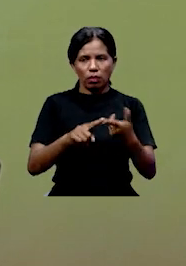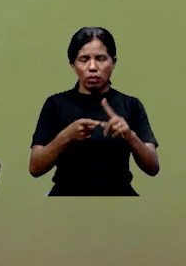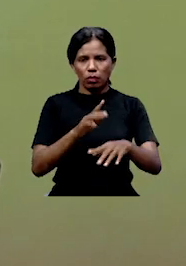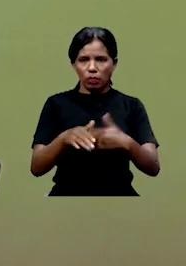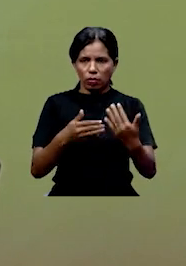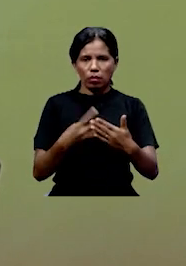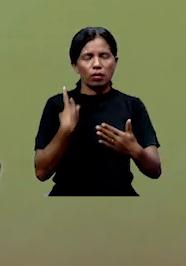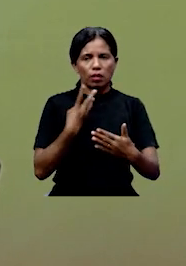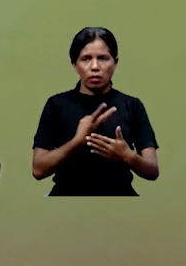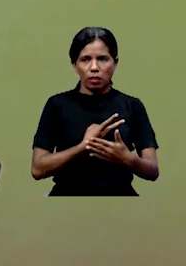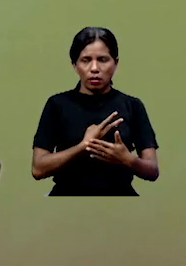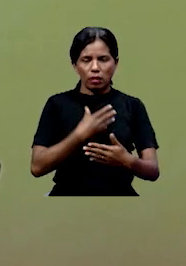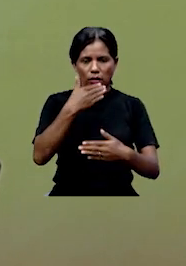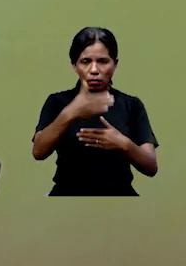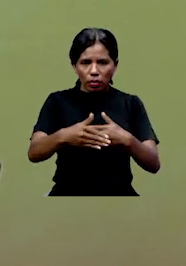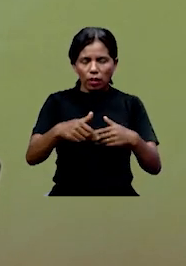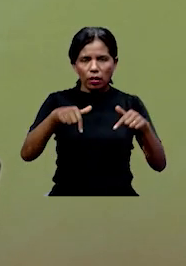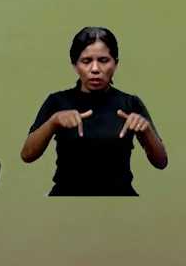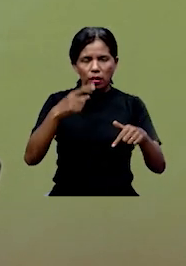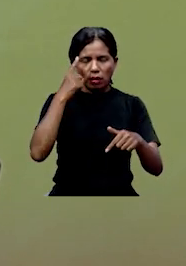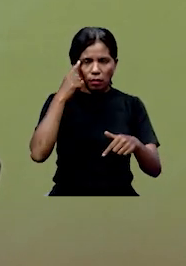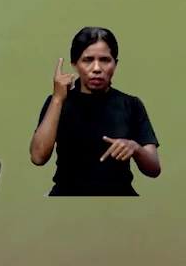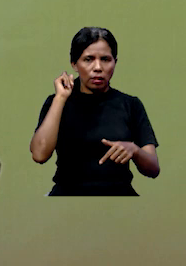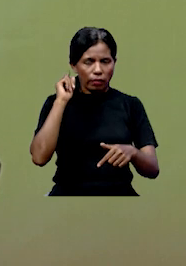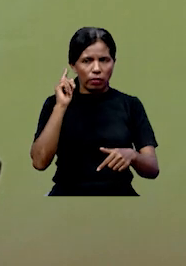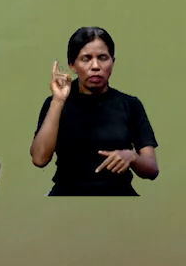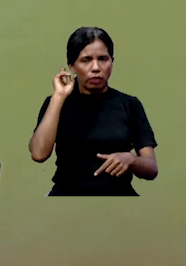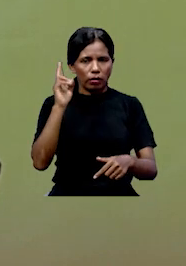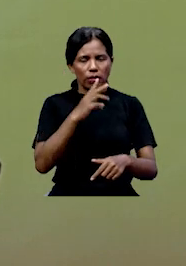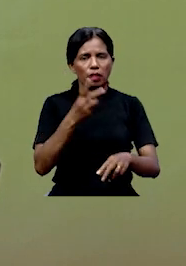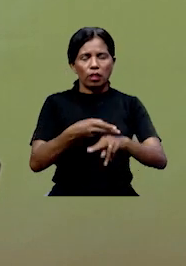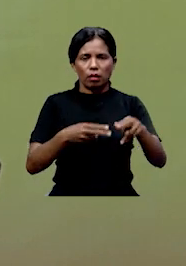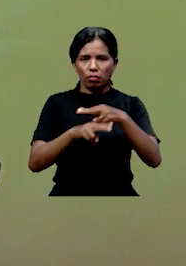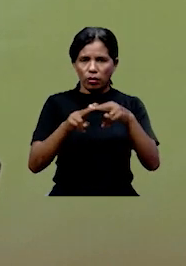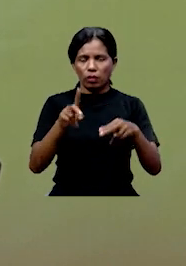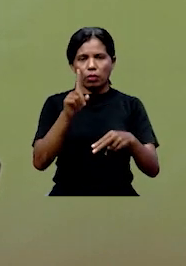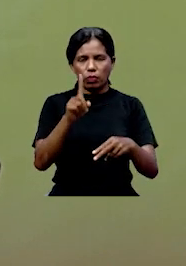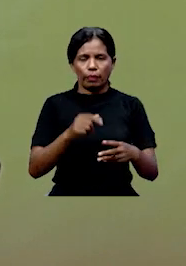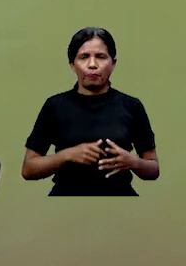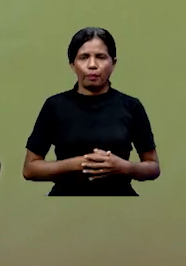oin ia itu nih mata itu nih tilun rona tani lima rua kami.